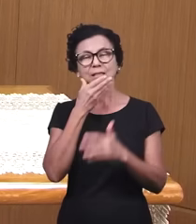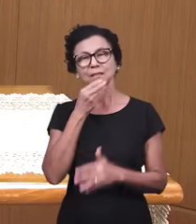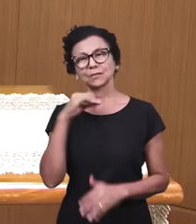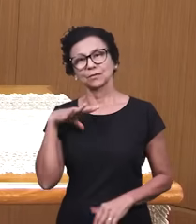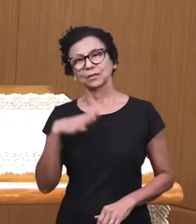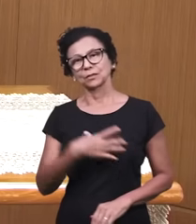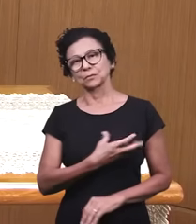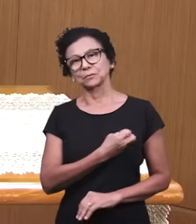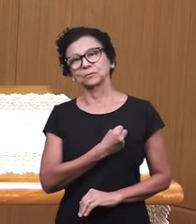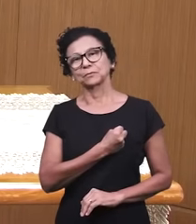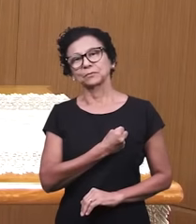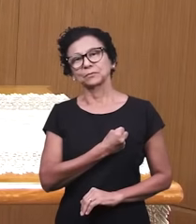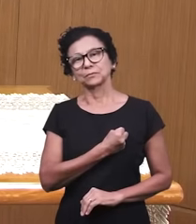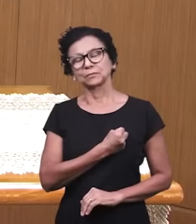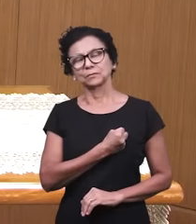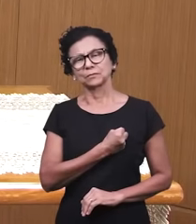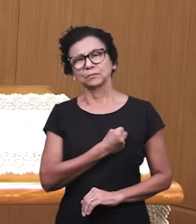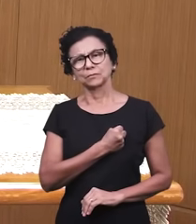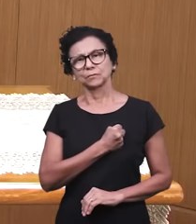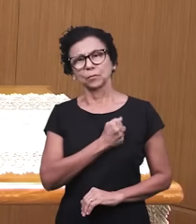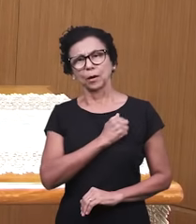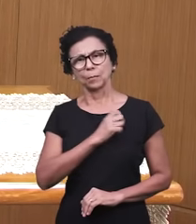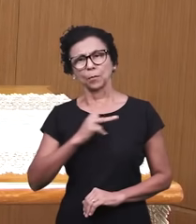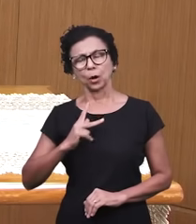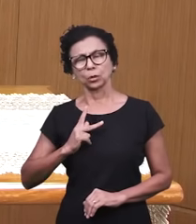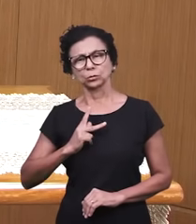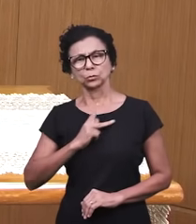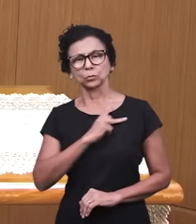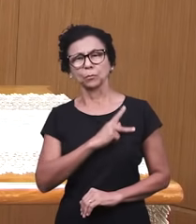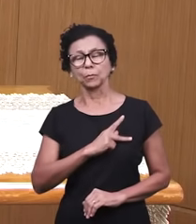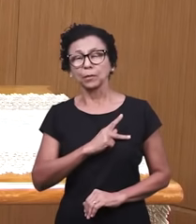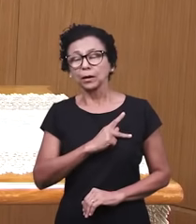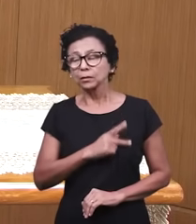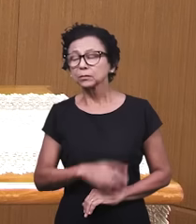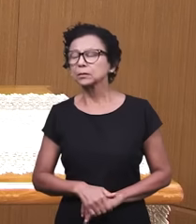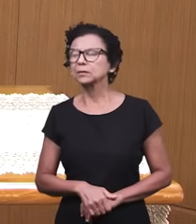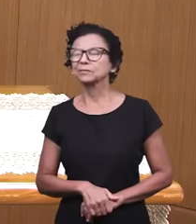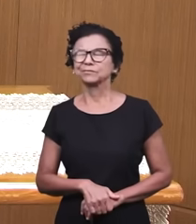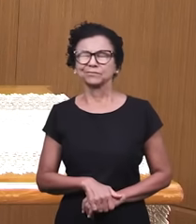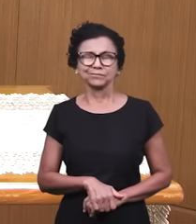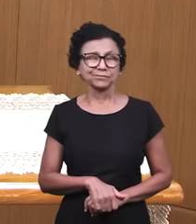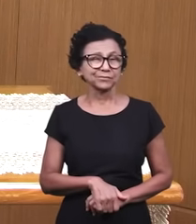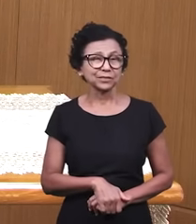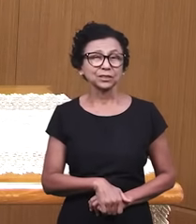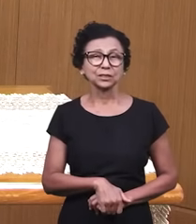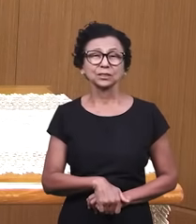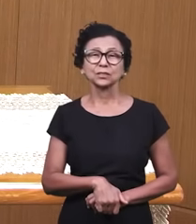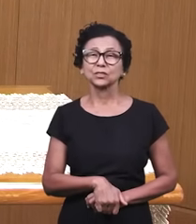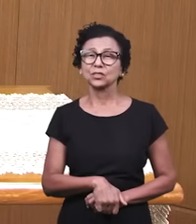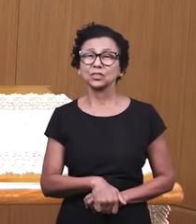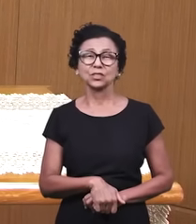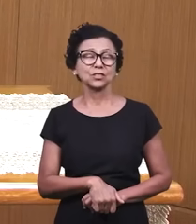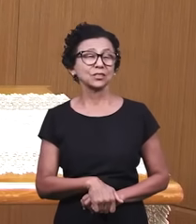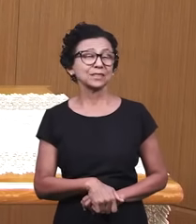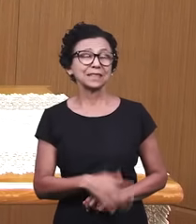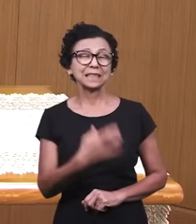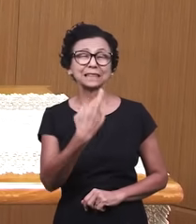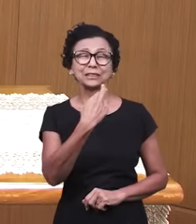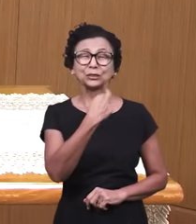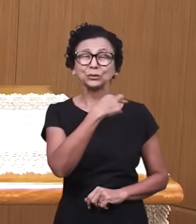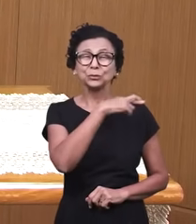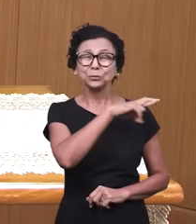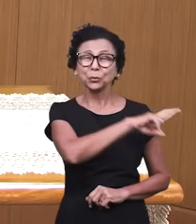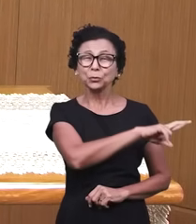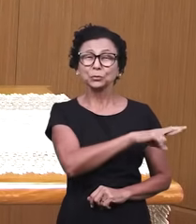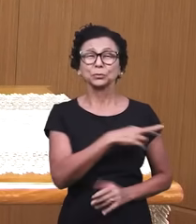suficiente Salvador. Paulo, ele tinha todo o conhecimento, ele tinha toda a estrutura religiosa por trás